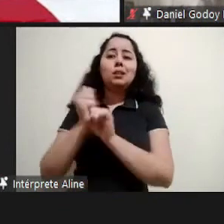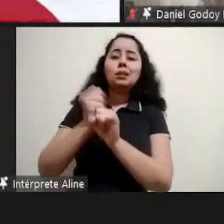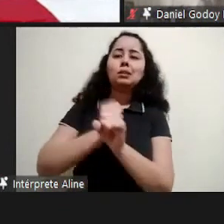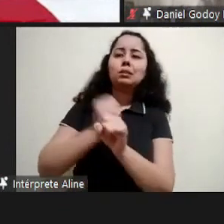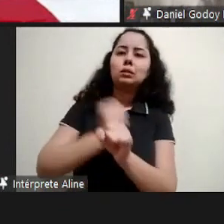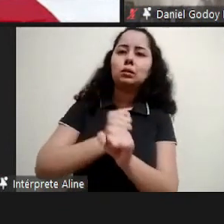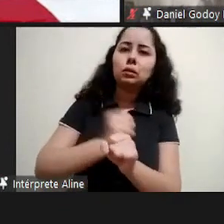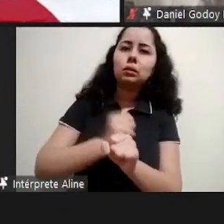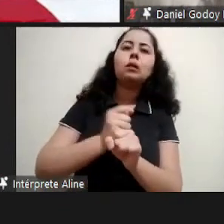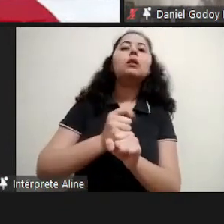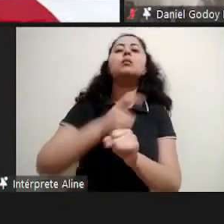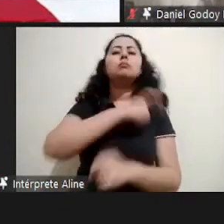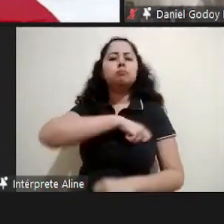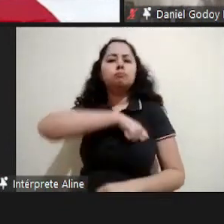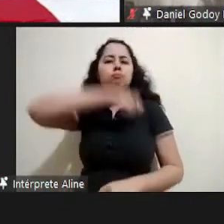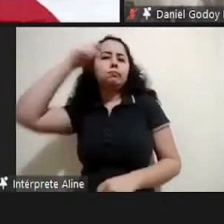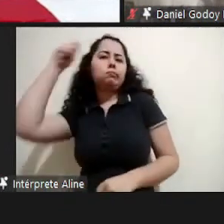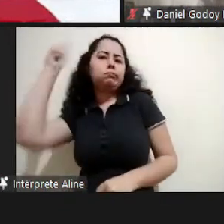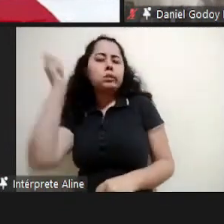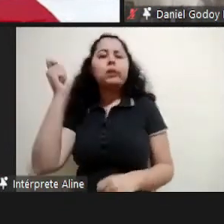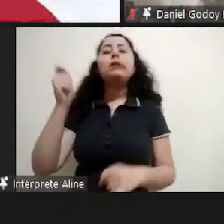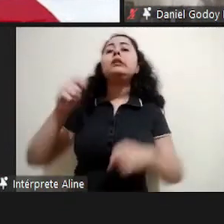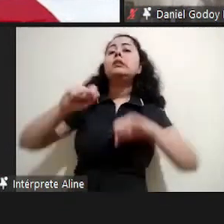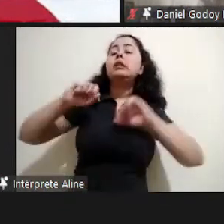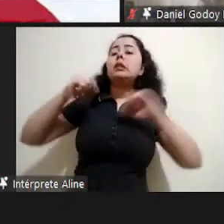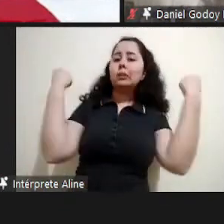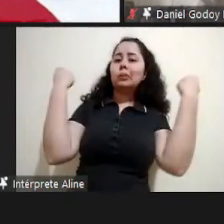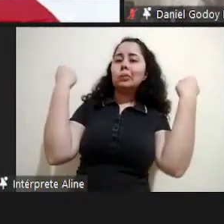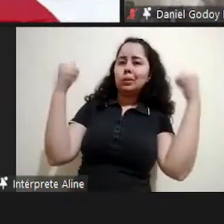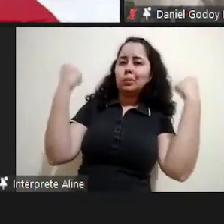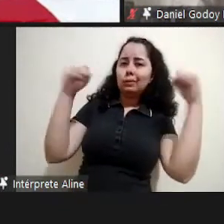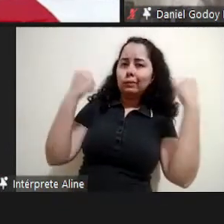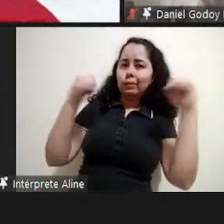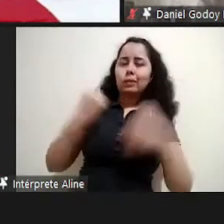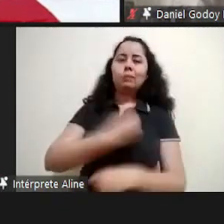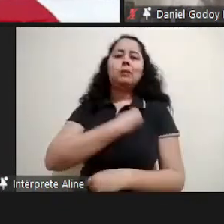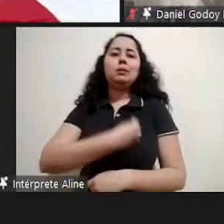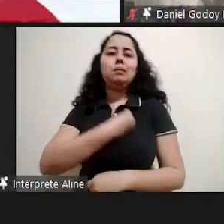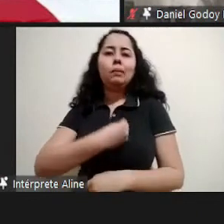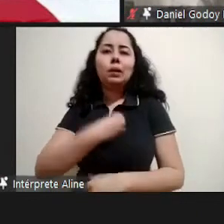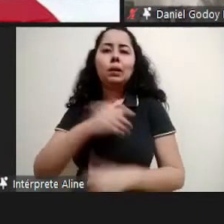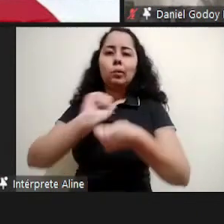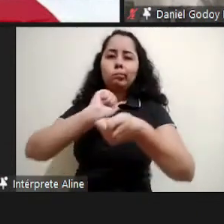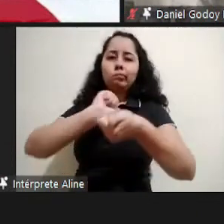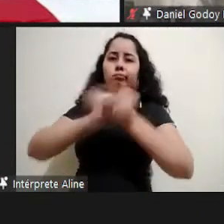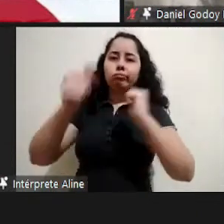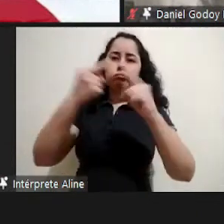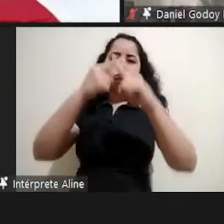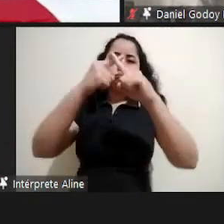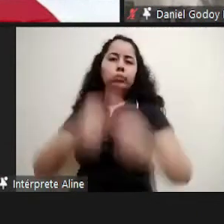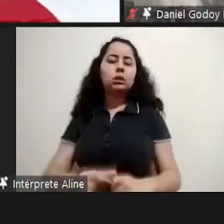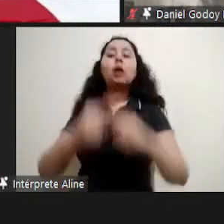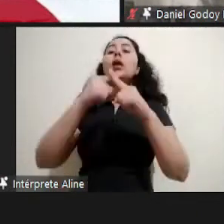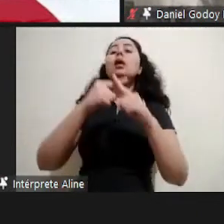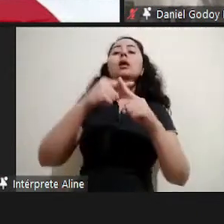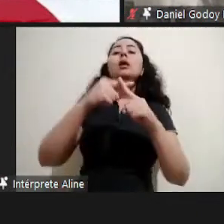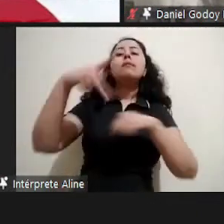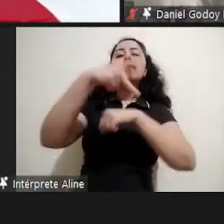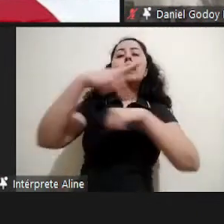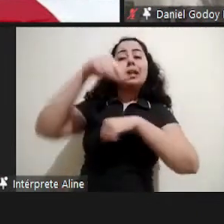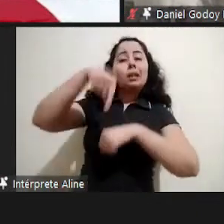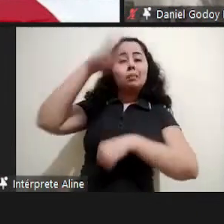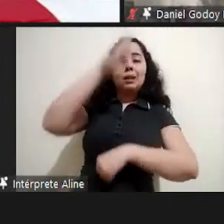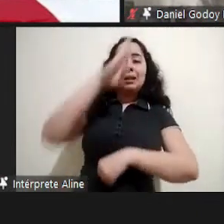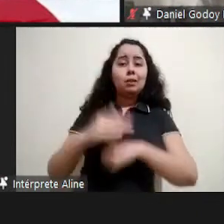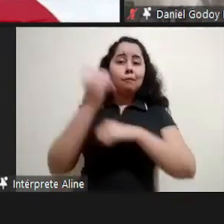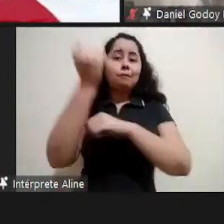Artística, atuando em competições nacionais e internacionais. Foi um dos primeiros professores do Brasil a ser contemplado